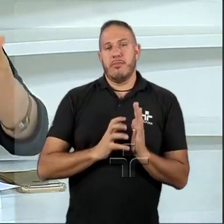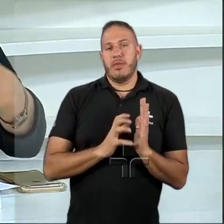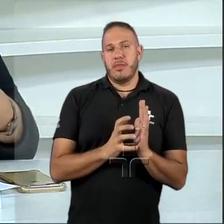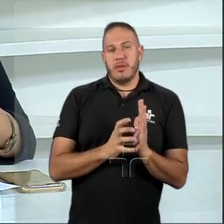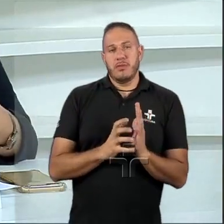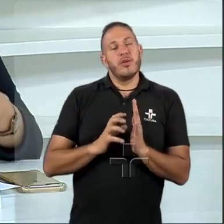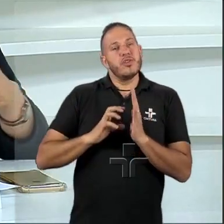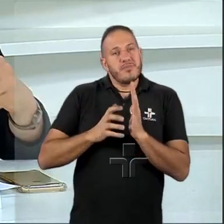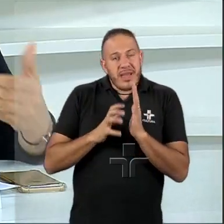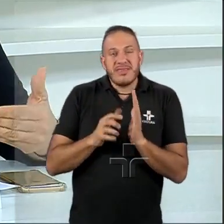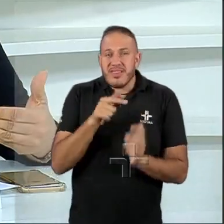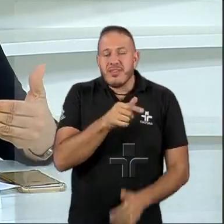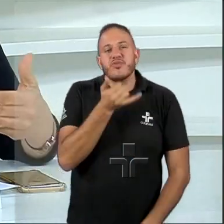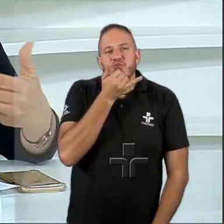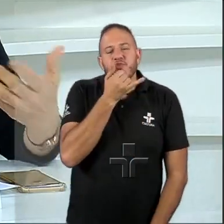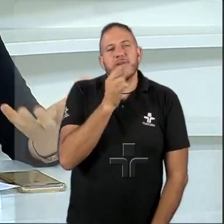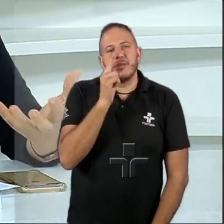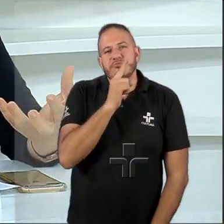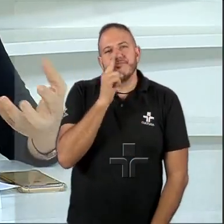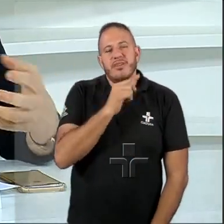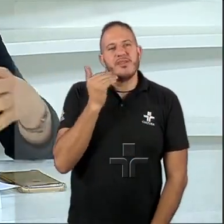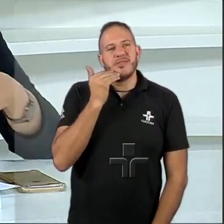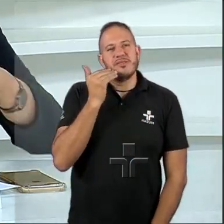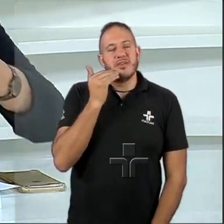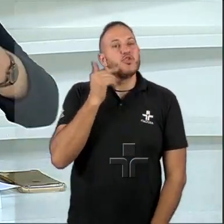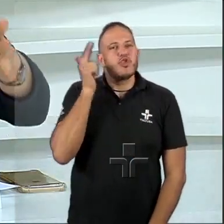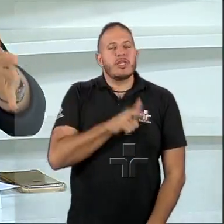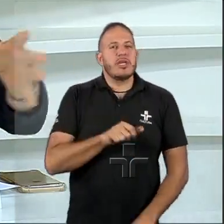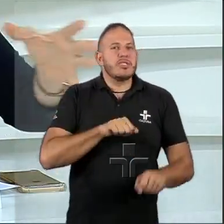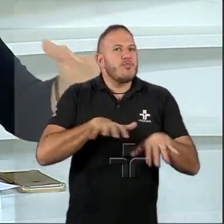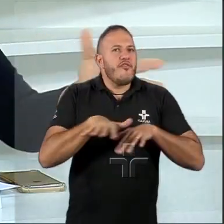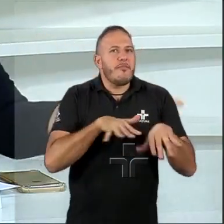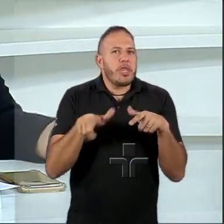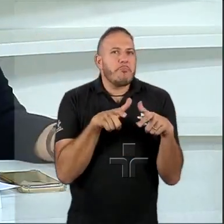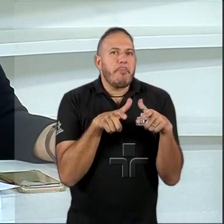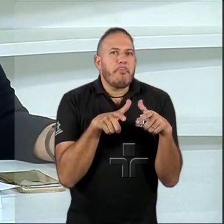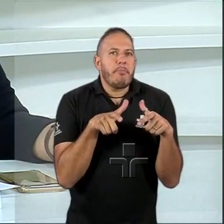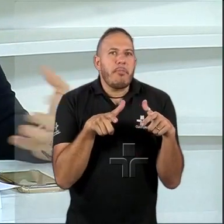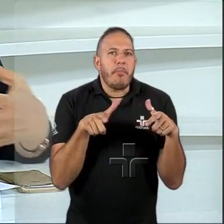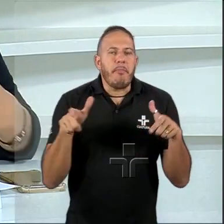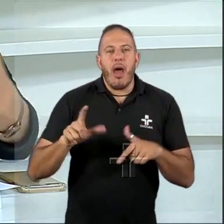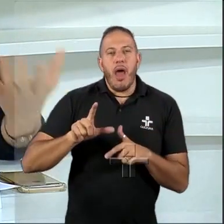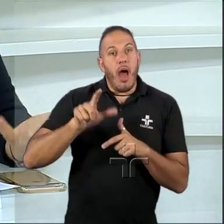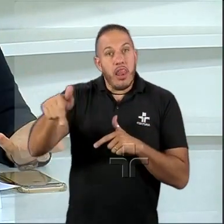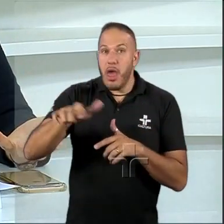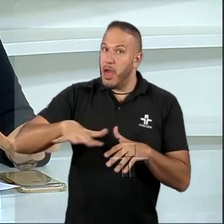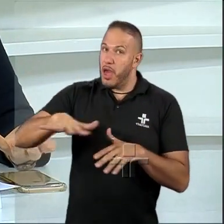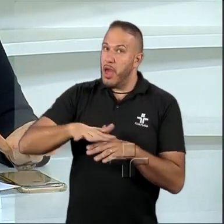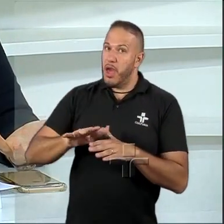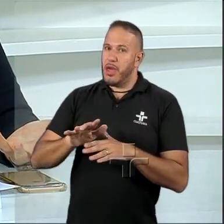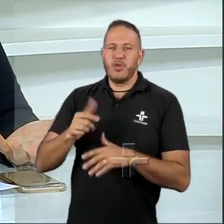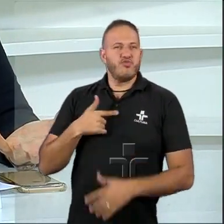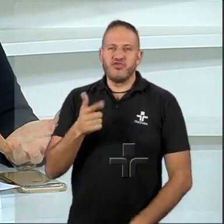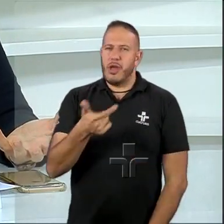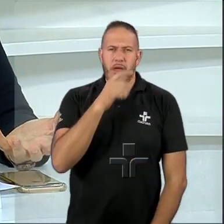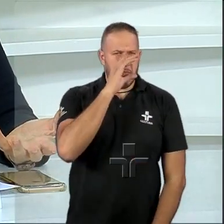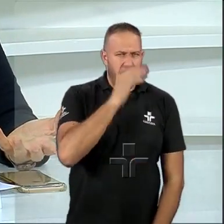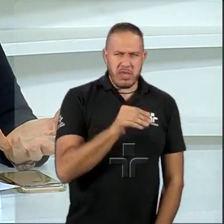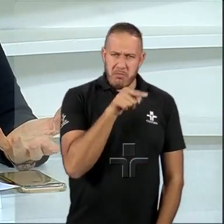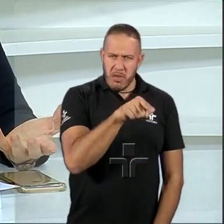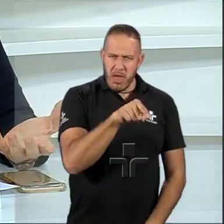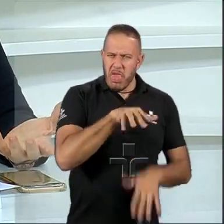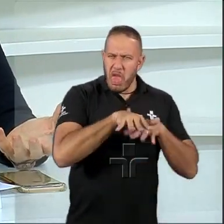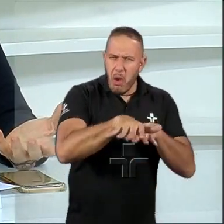partidos falharam em ampliar esses movimentos para além do campo de esquerda. Não tinha PSDB na